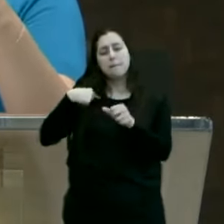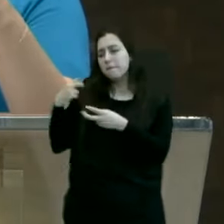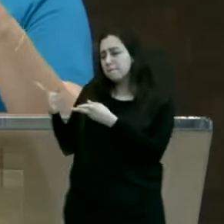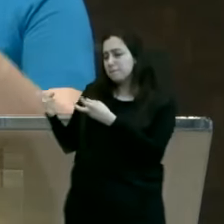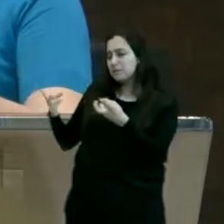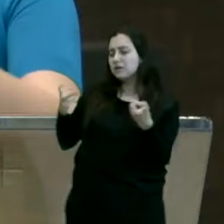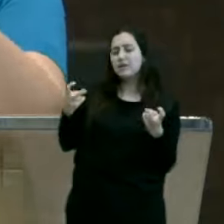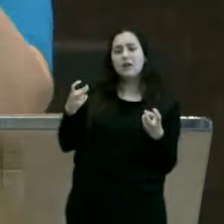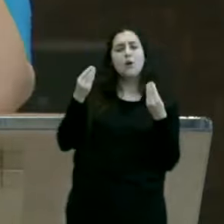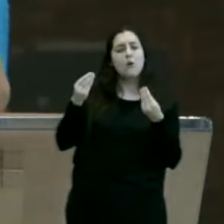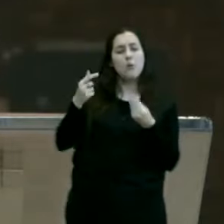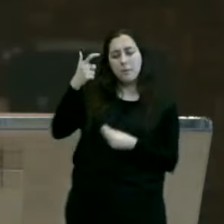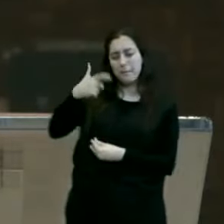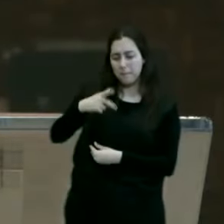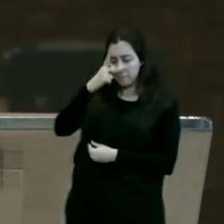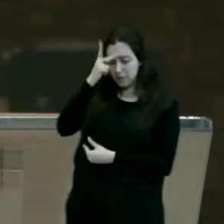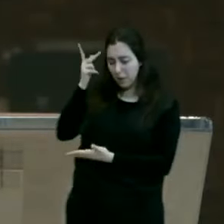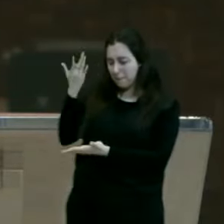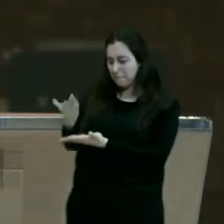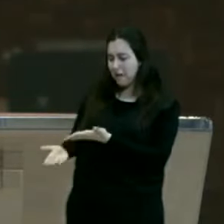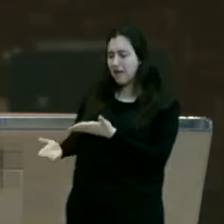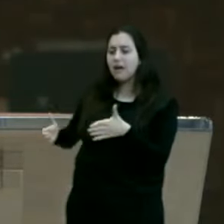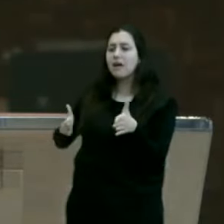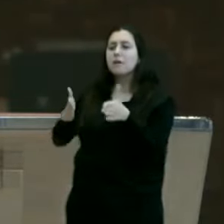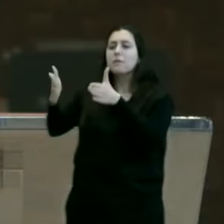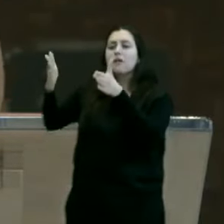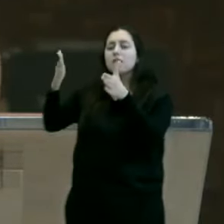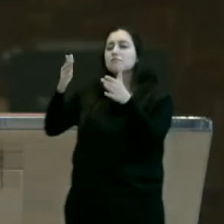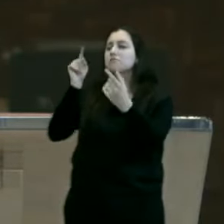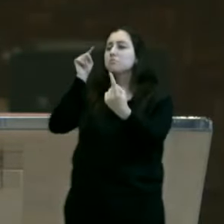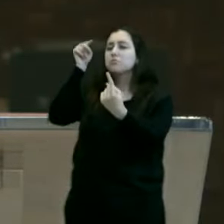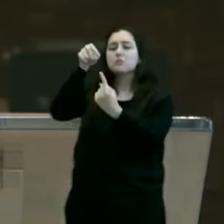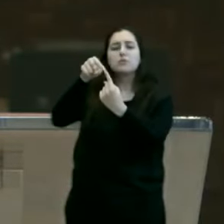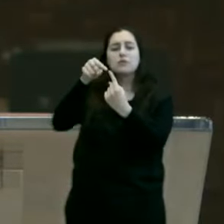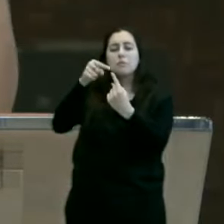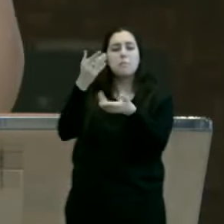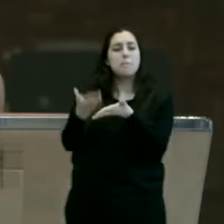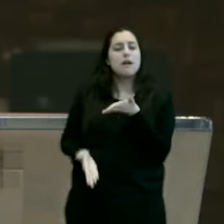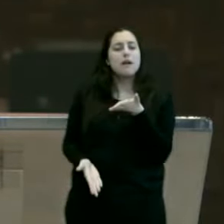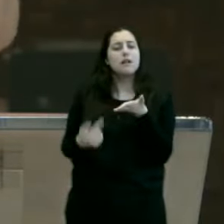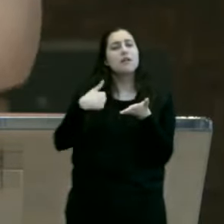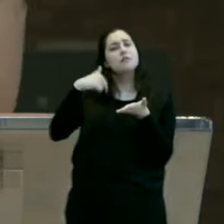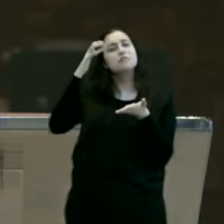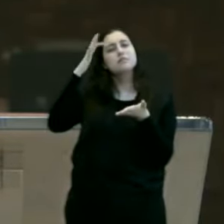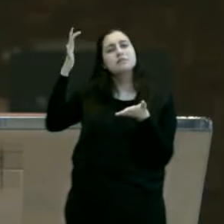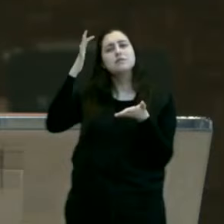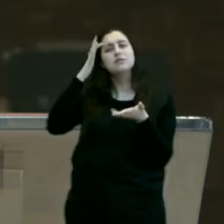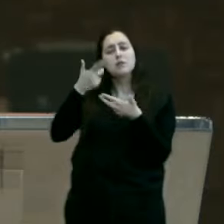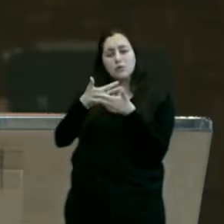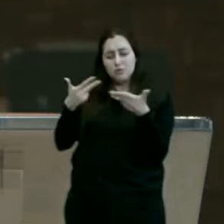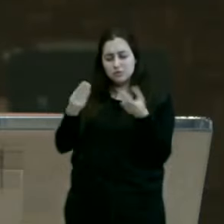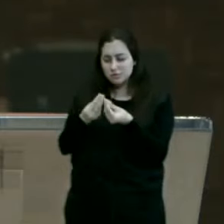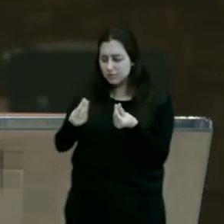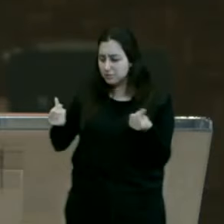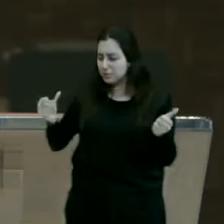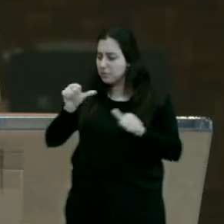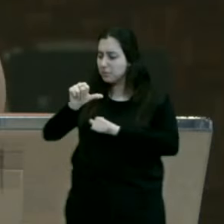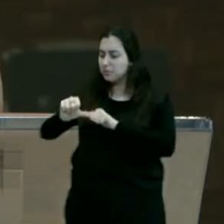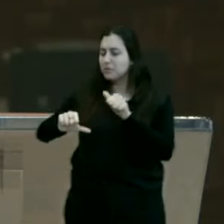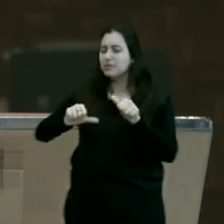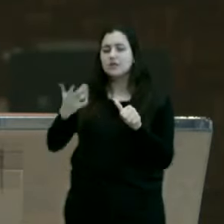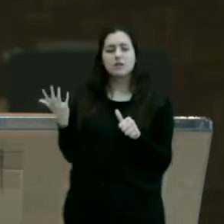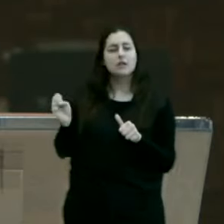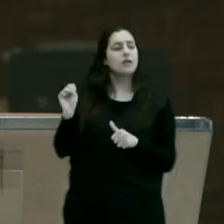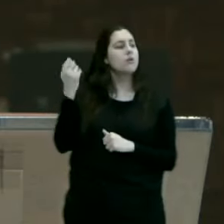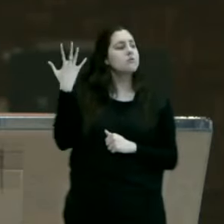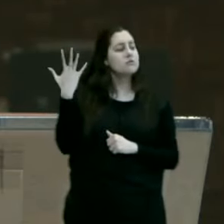perdeu o seu propósito, perdeu a sua noção em Deus, e as coisas se desconfiguraram, elas